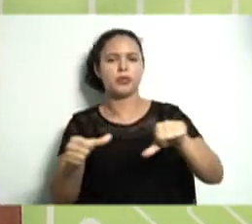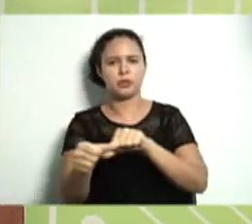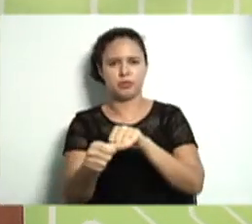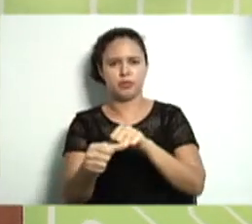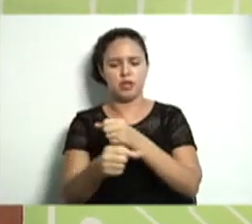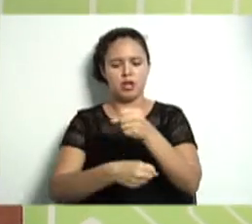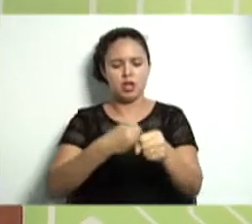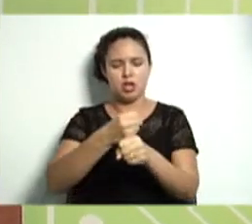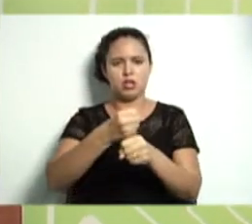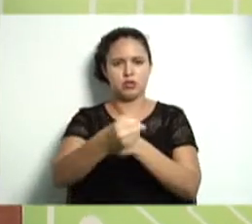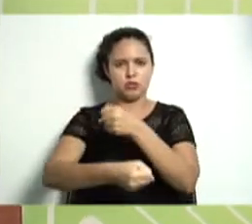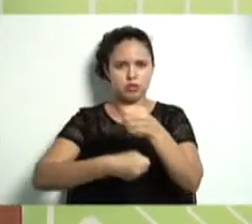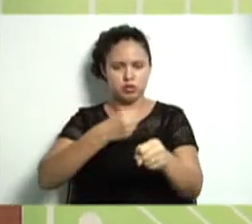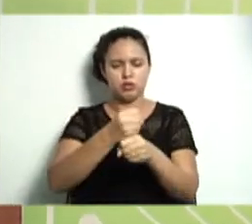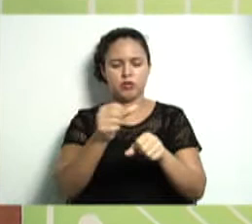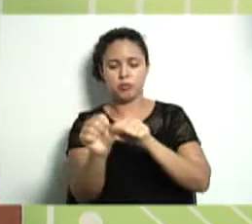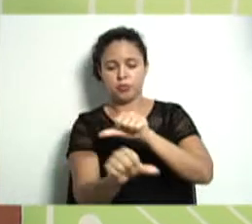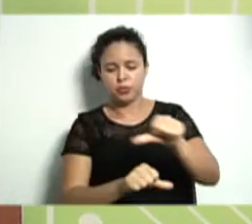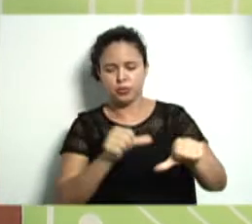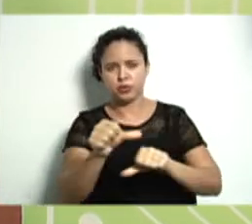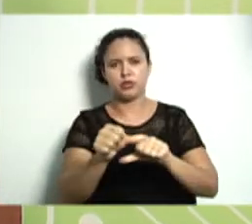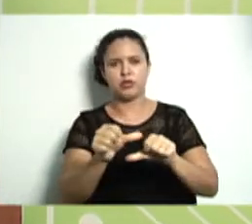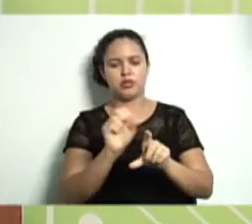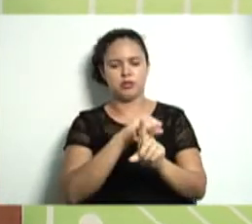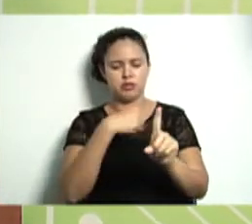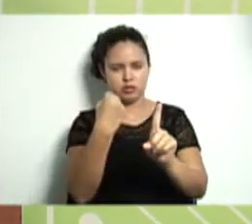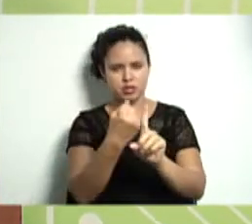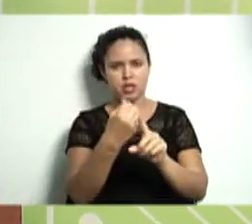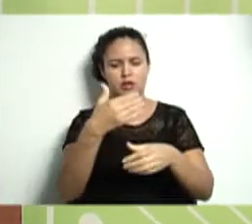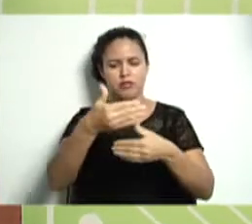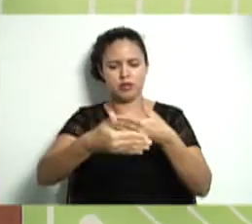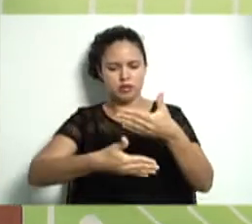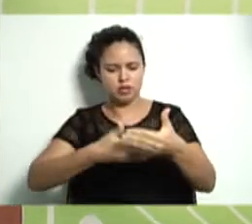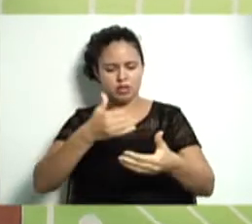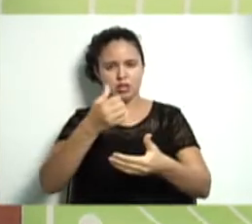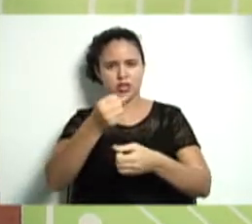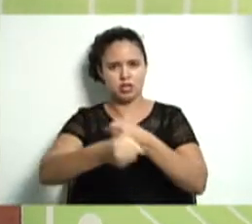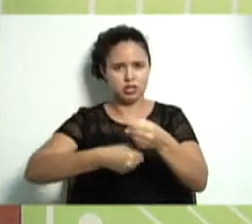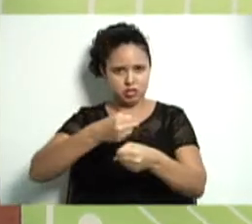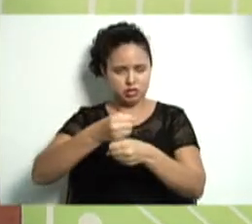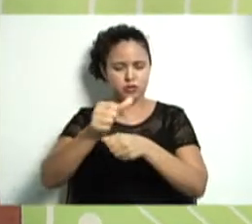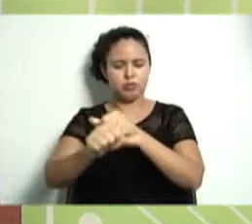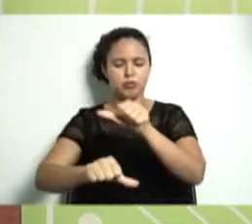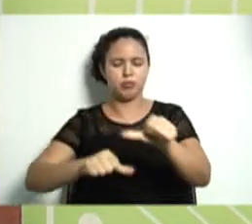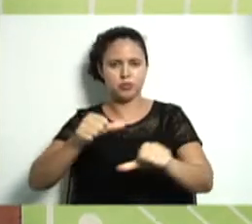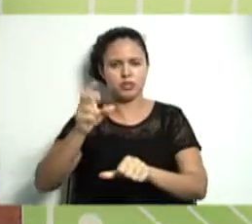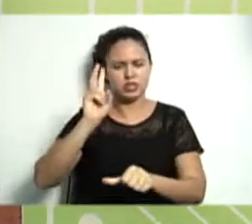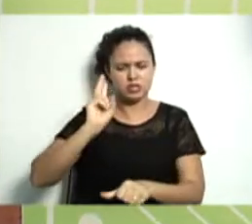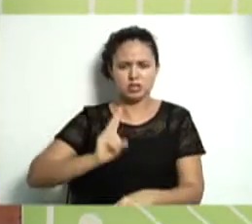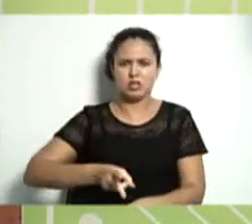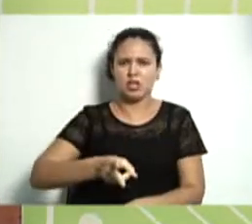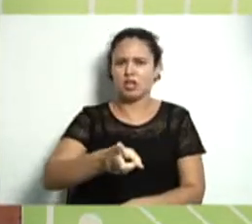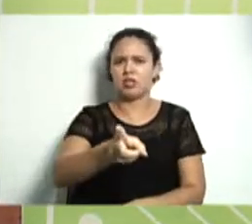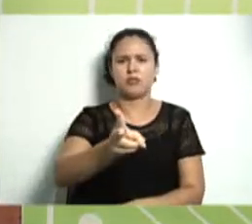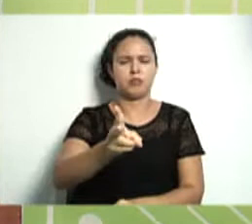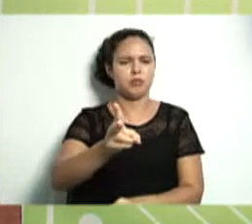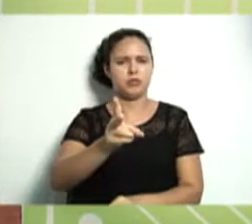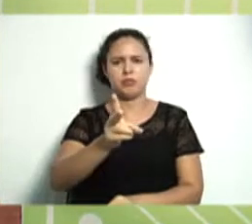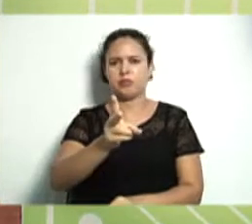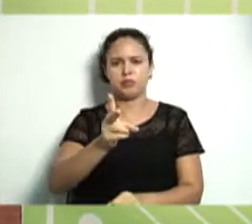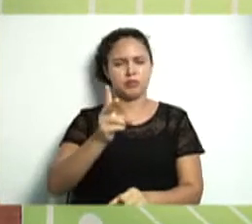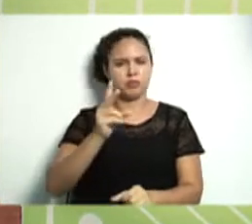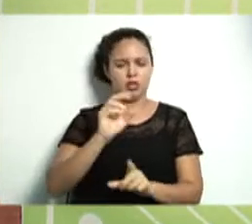decorrer do tempo. Então, é isso aqui para a gente... Tá ok, as sociedades se transformam no decorrer do